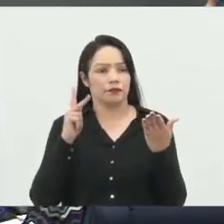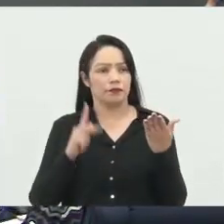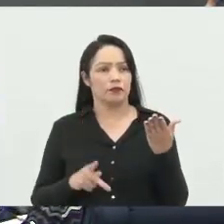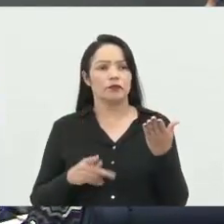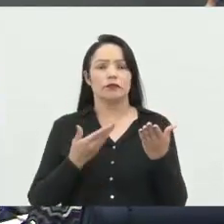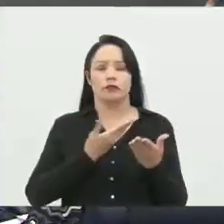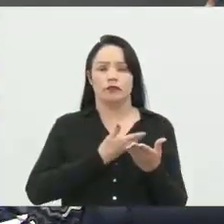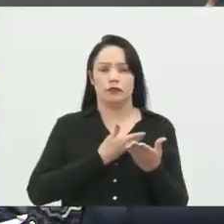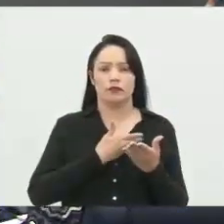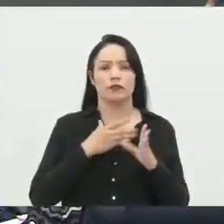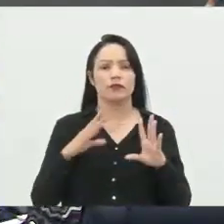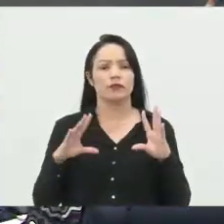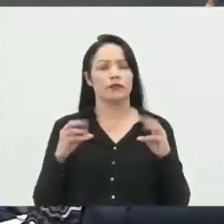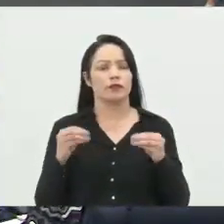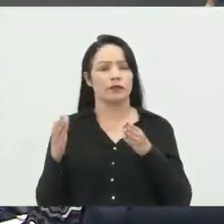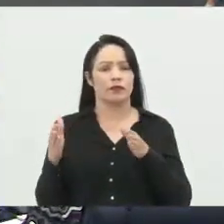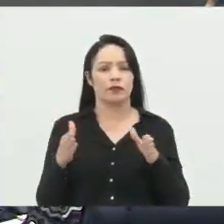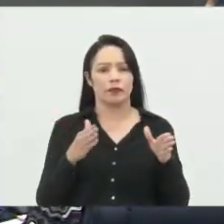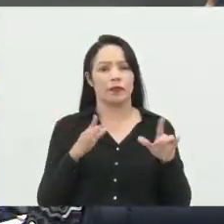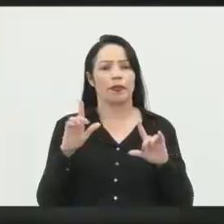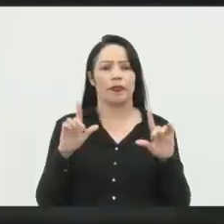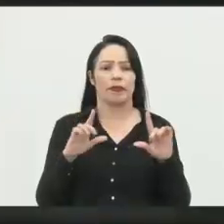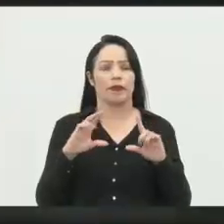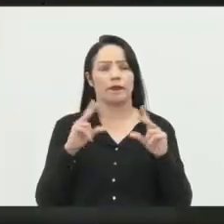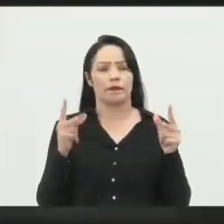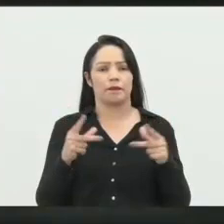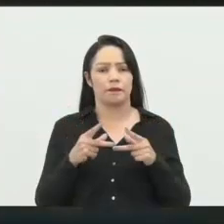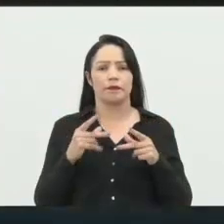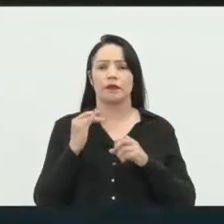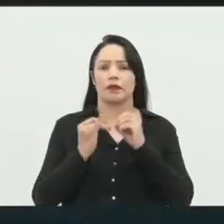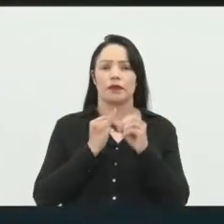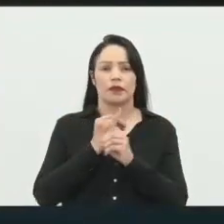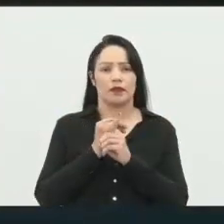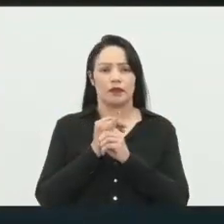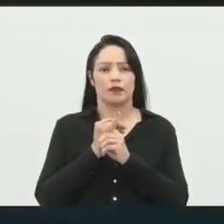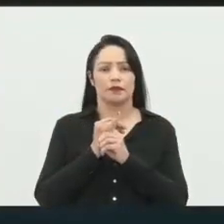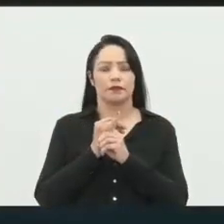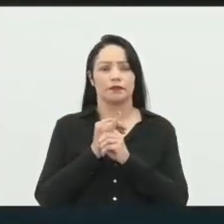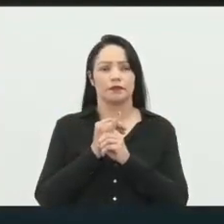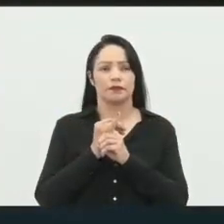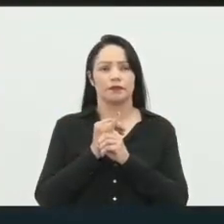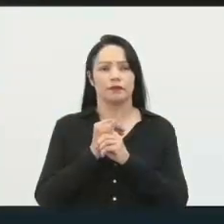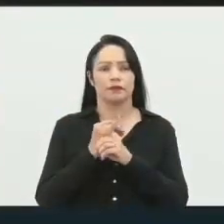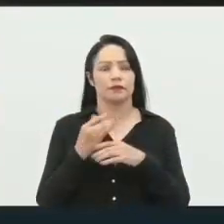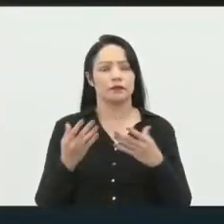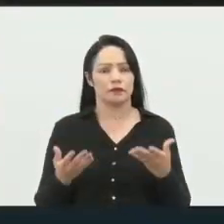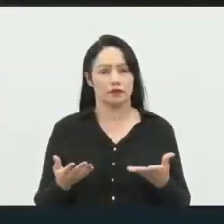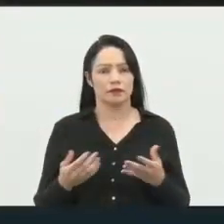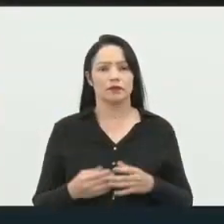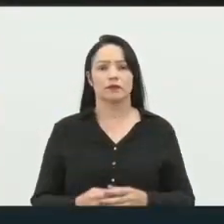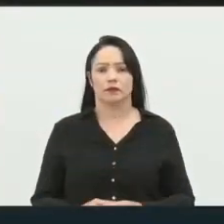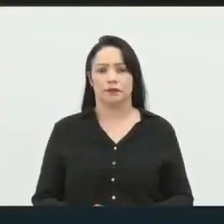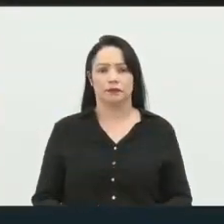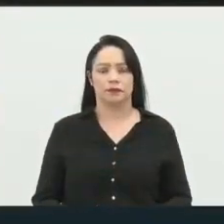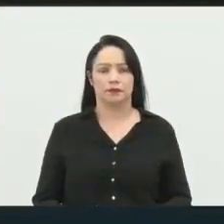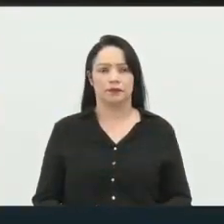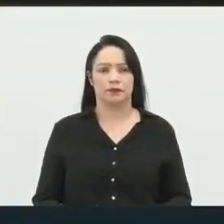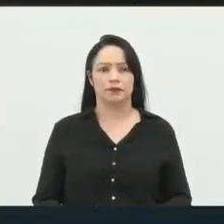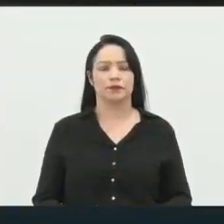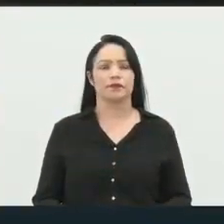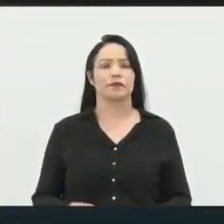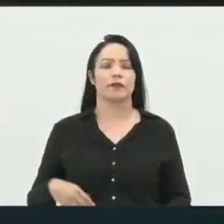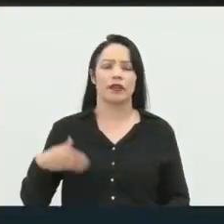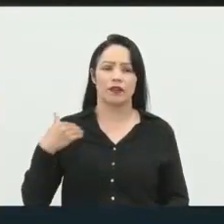colegas a todos que nos assiste pela TV Câmara pela internet a gente passa ciclo